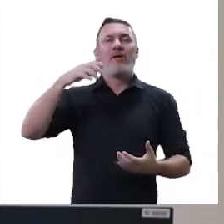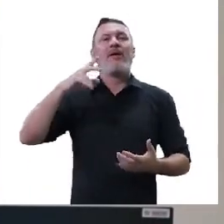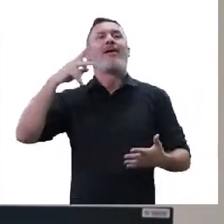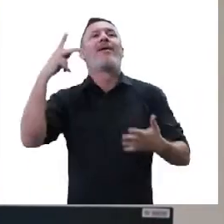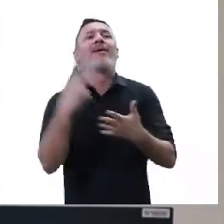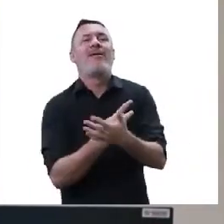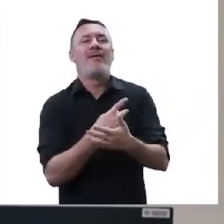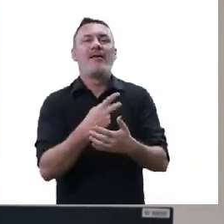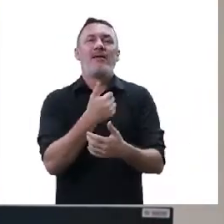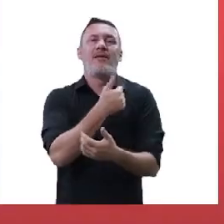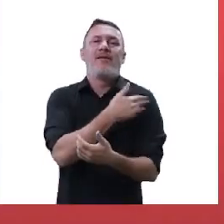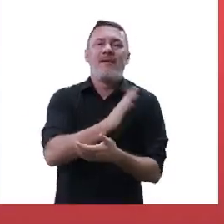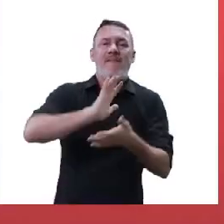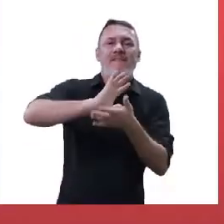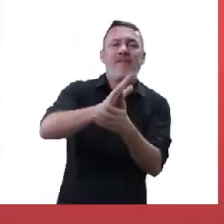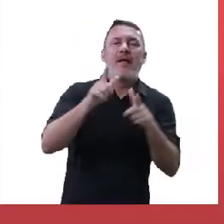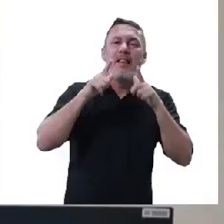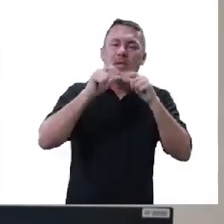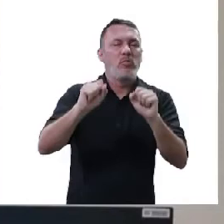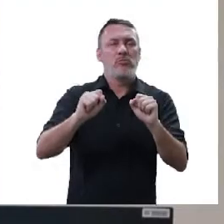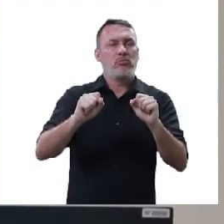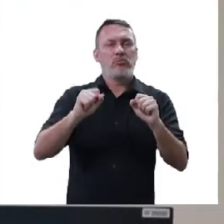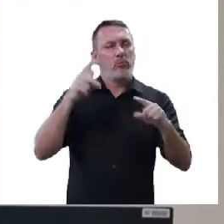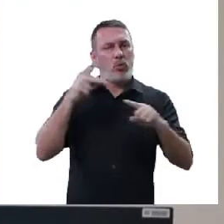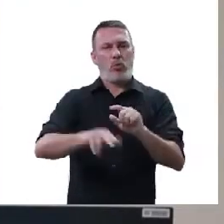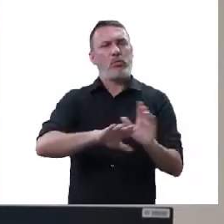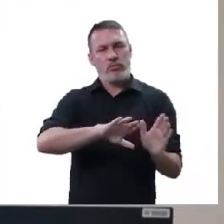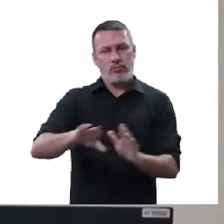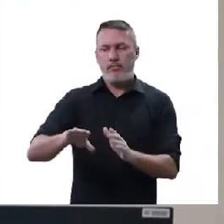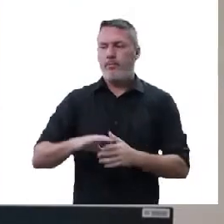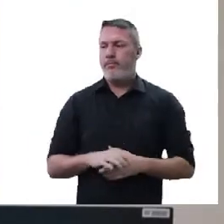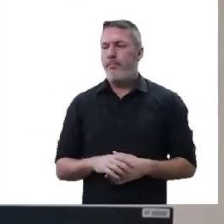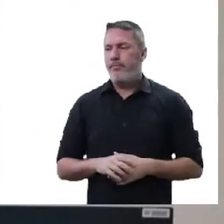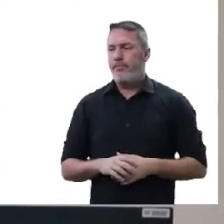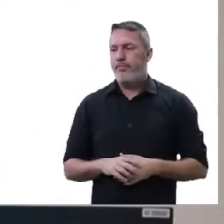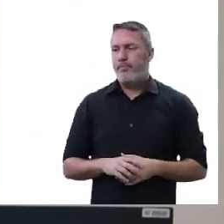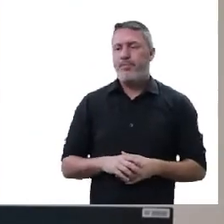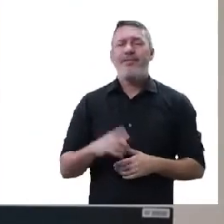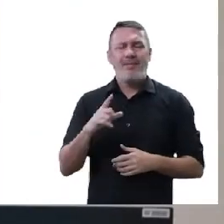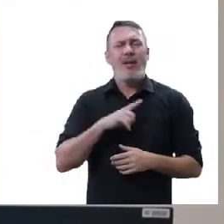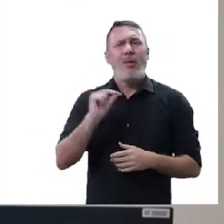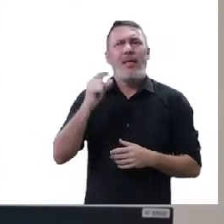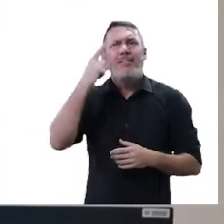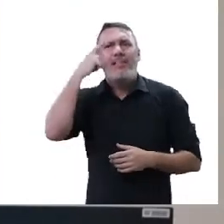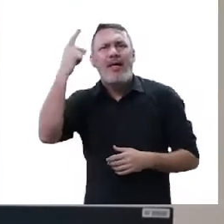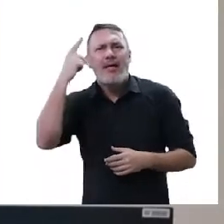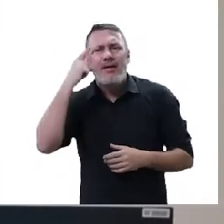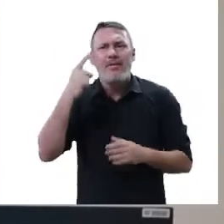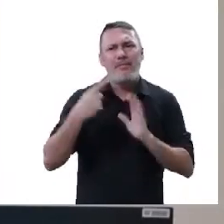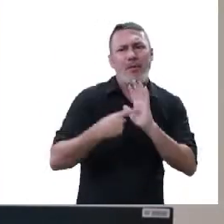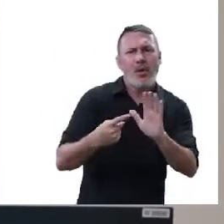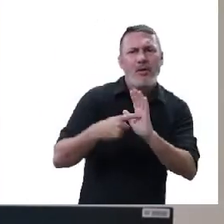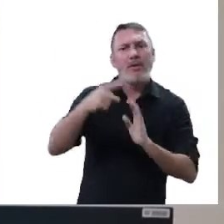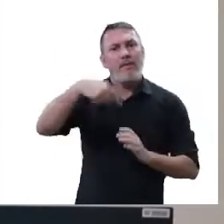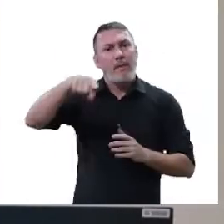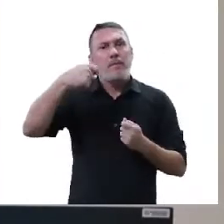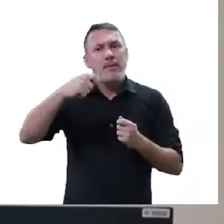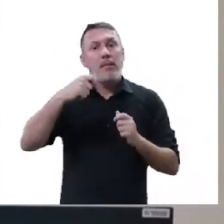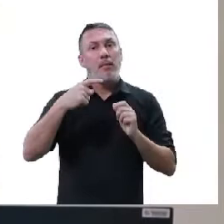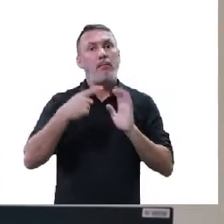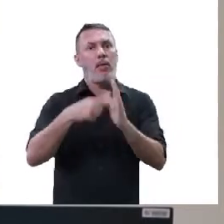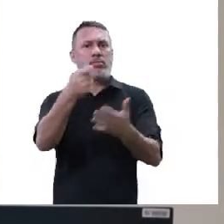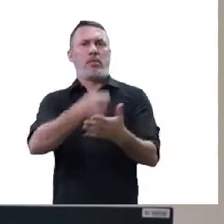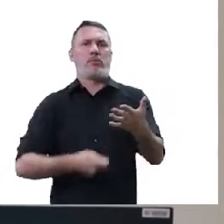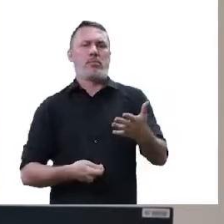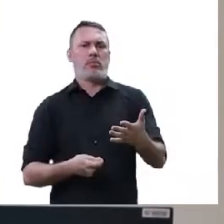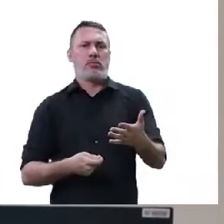praticar o preconceito linguístico. Essas ideias que nós trabalhamos, esse aspecto, você precisa evidenciar